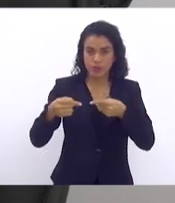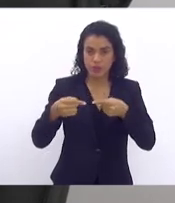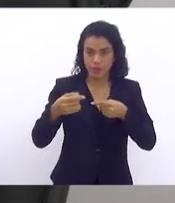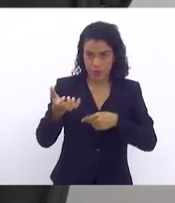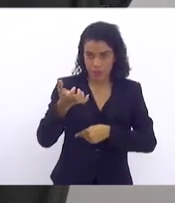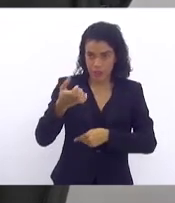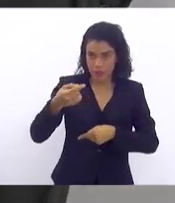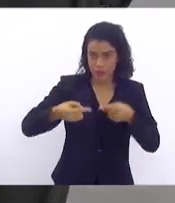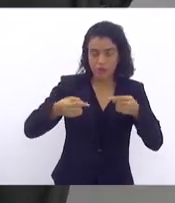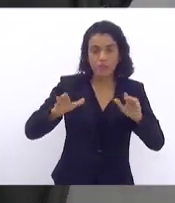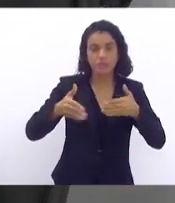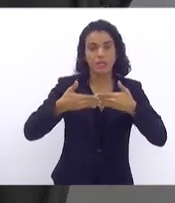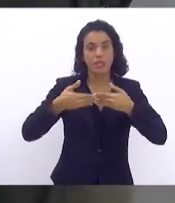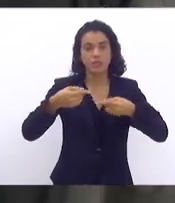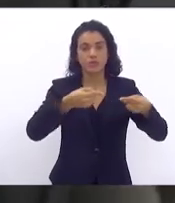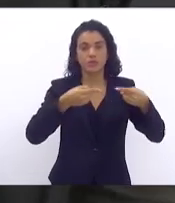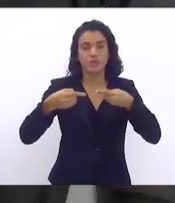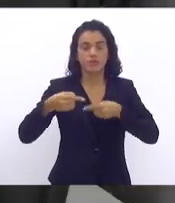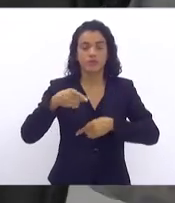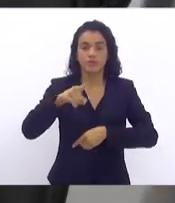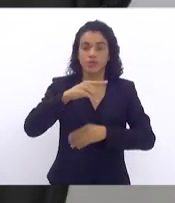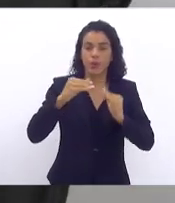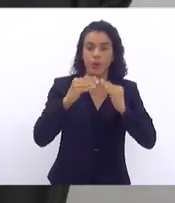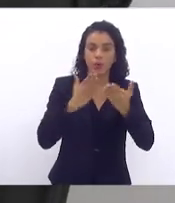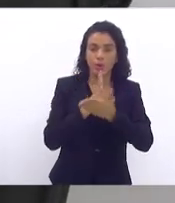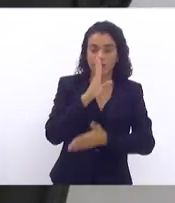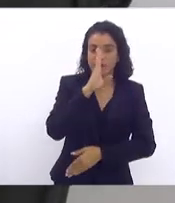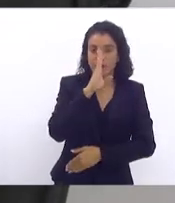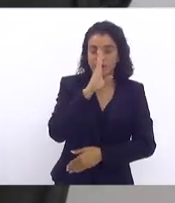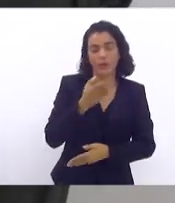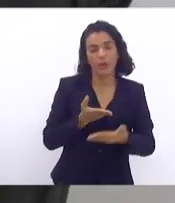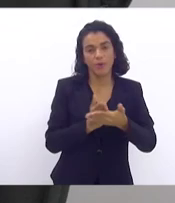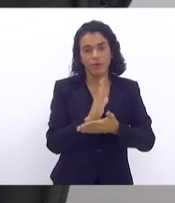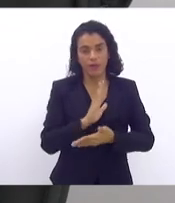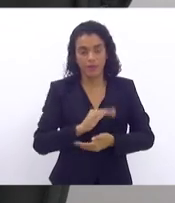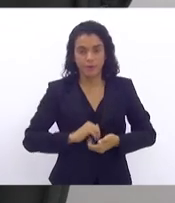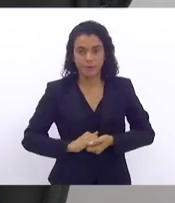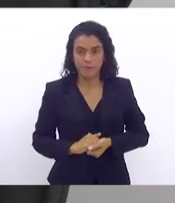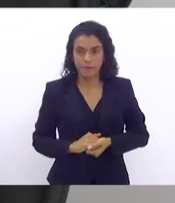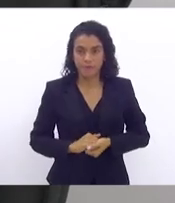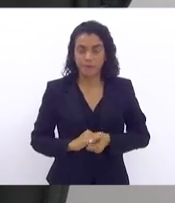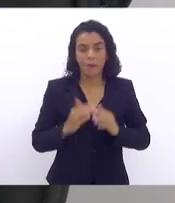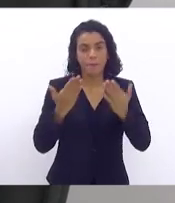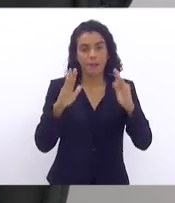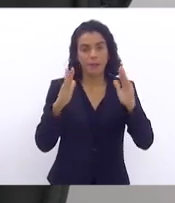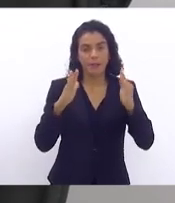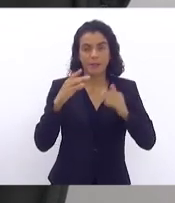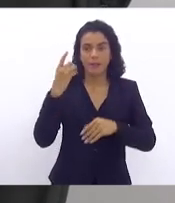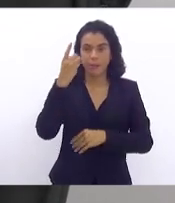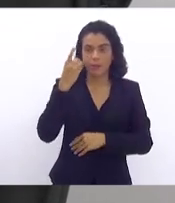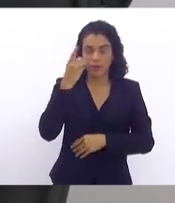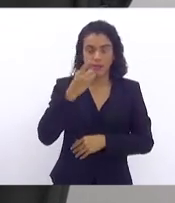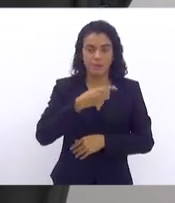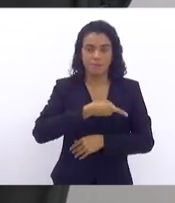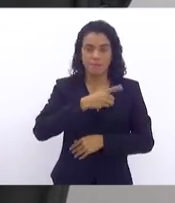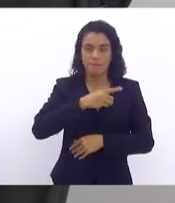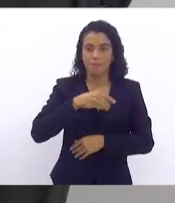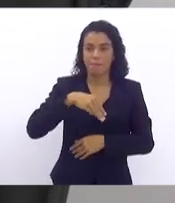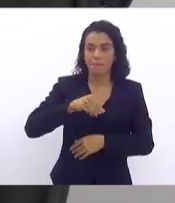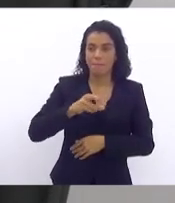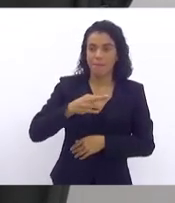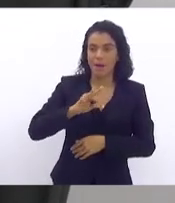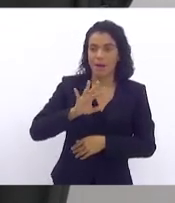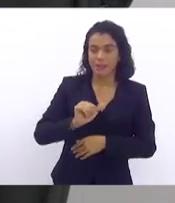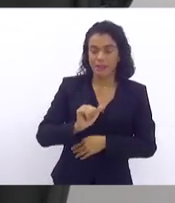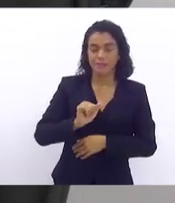Quer discutir? Encerrada a discussão, senhores que aprovam, permaneçam como estão. Aprovado. Para parabenizar a deputada Marta Rocha pelo projeto e a deputada Verônica